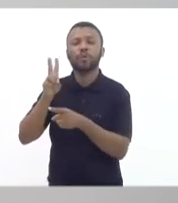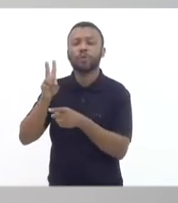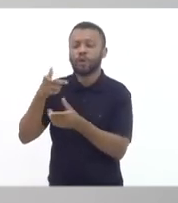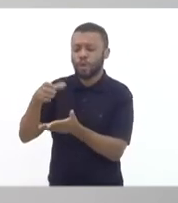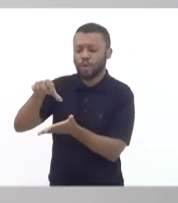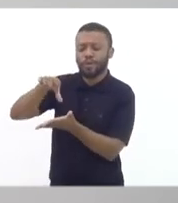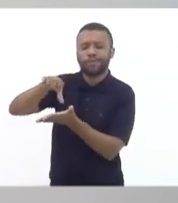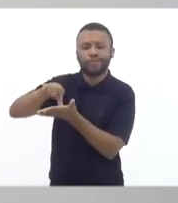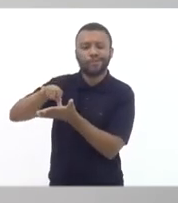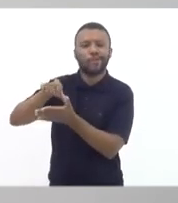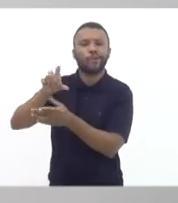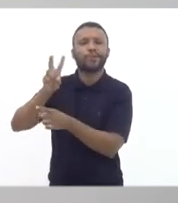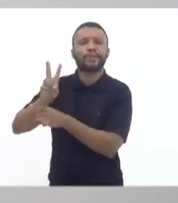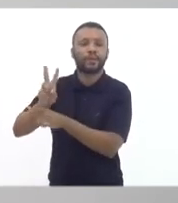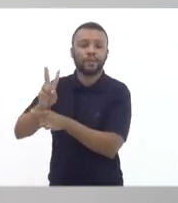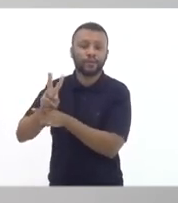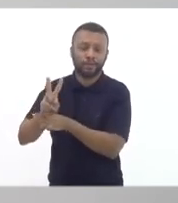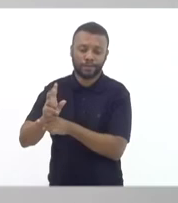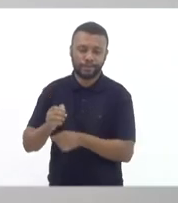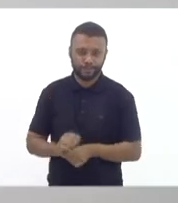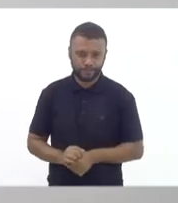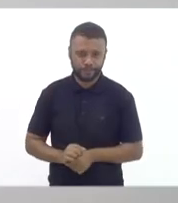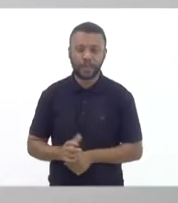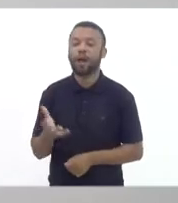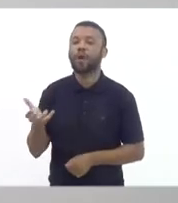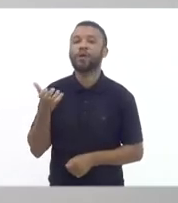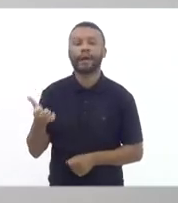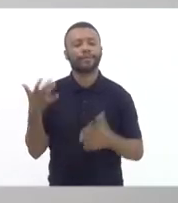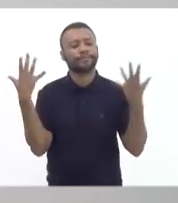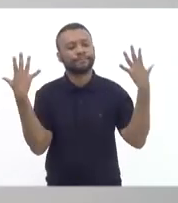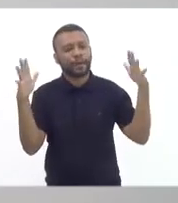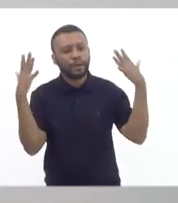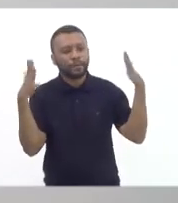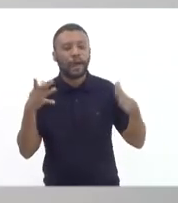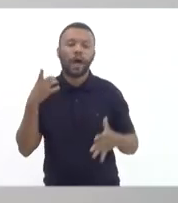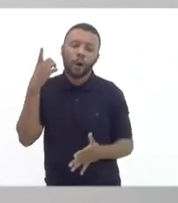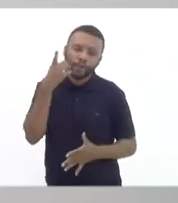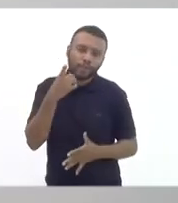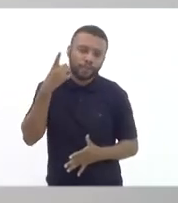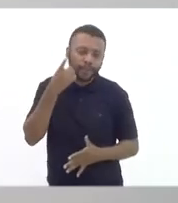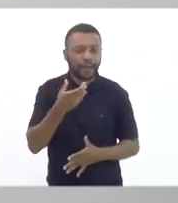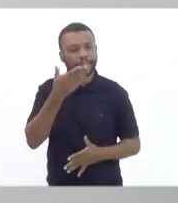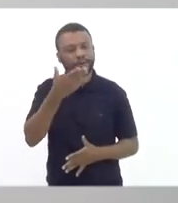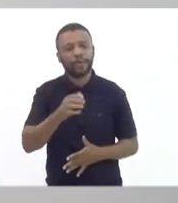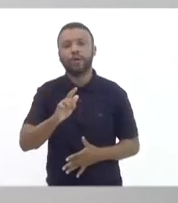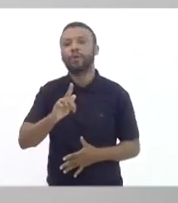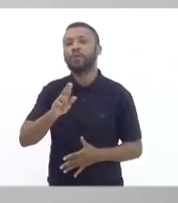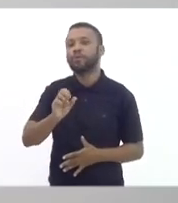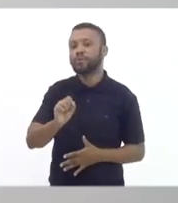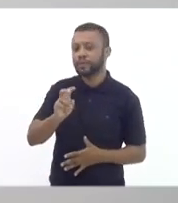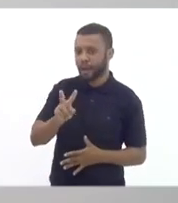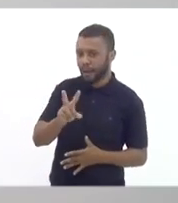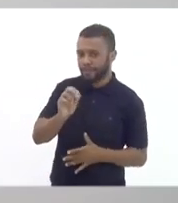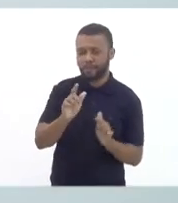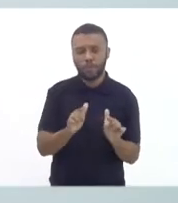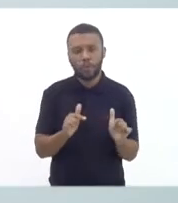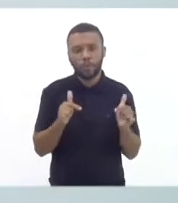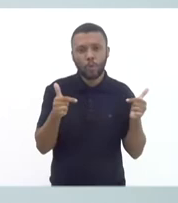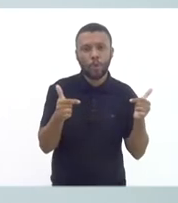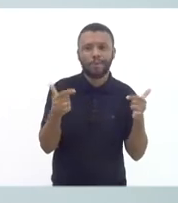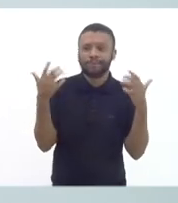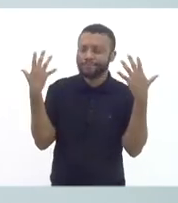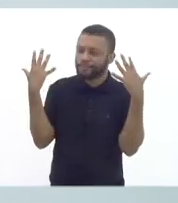deputado Gustavo pela sua iniciativa. Eu quero parabenizar muito o nosso